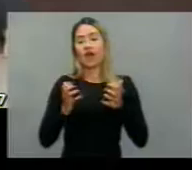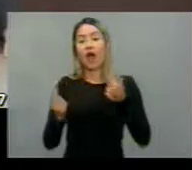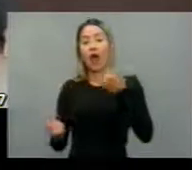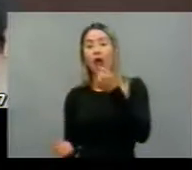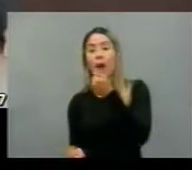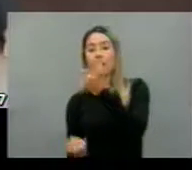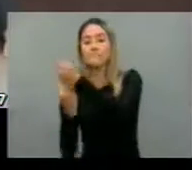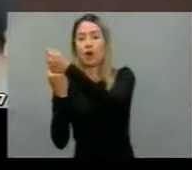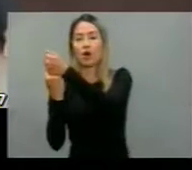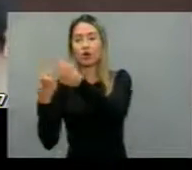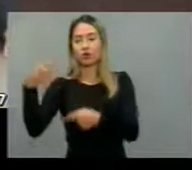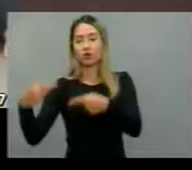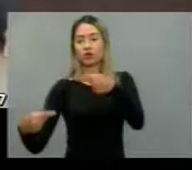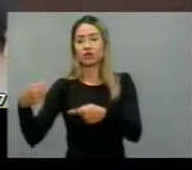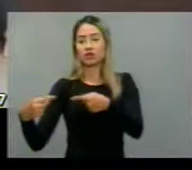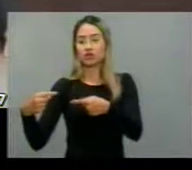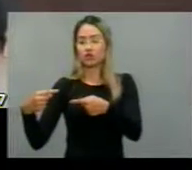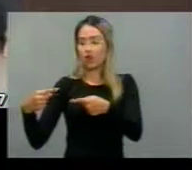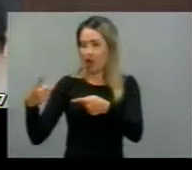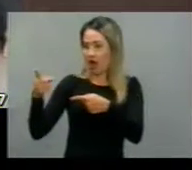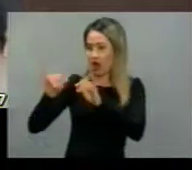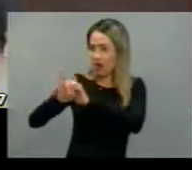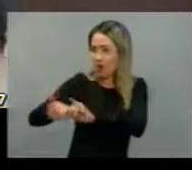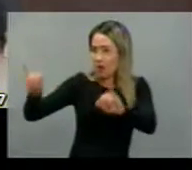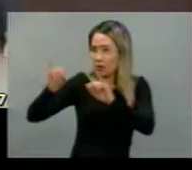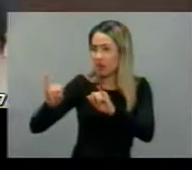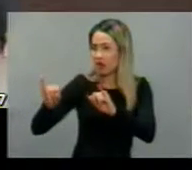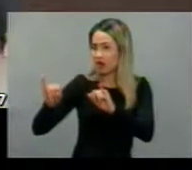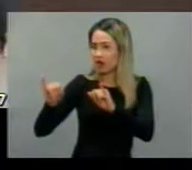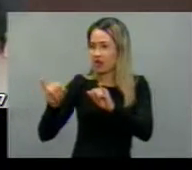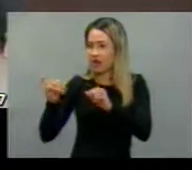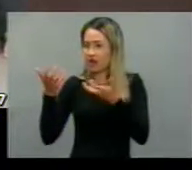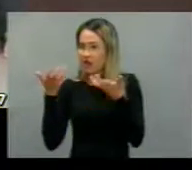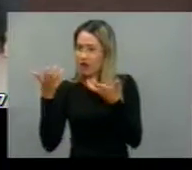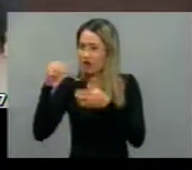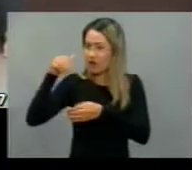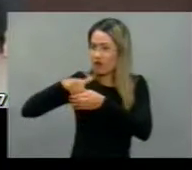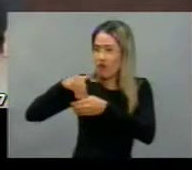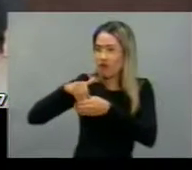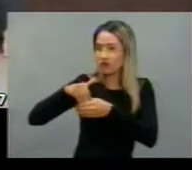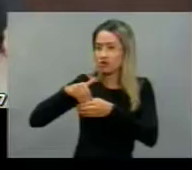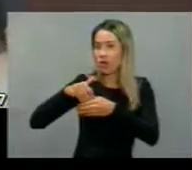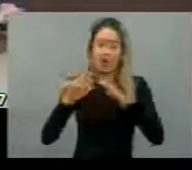da Lava Jato são as corporações lá do setor da construção civil pesada.